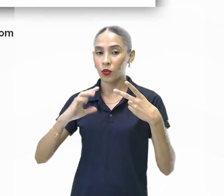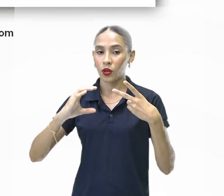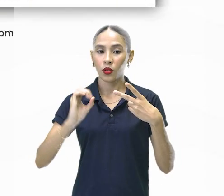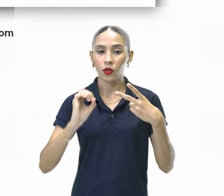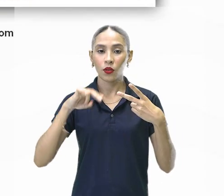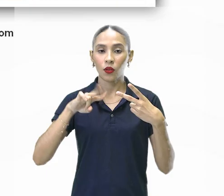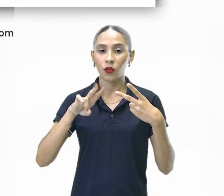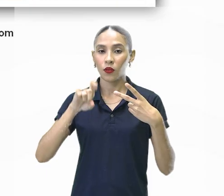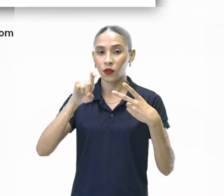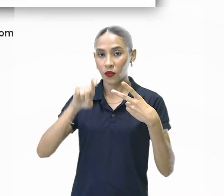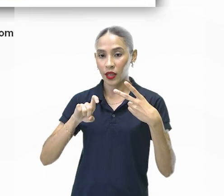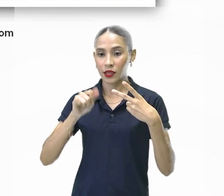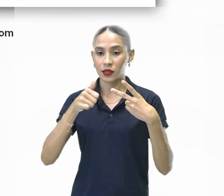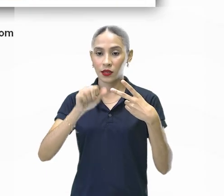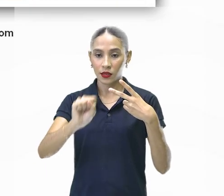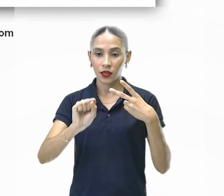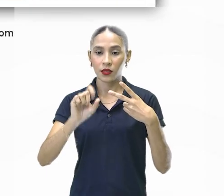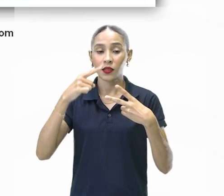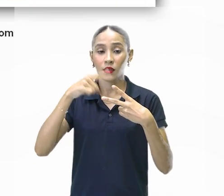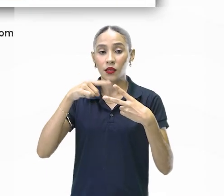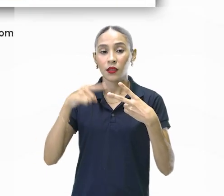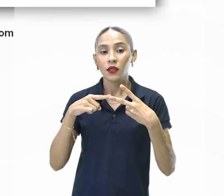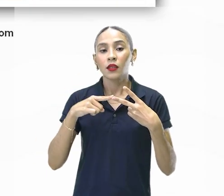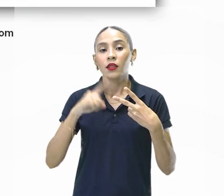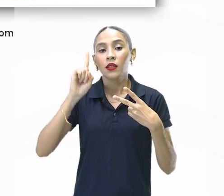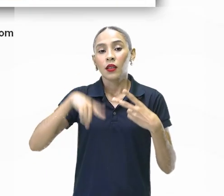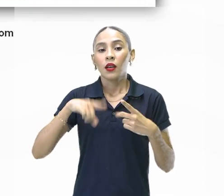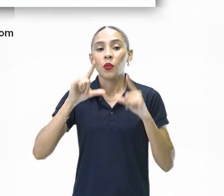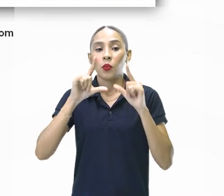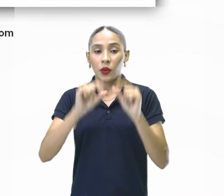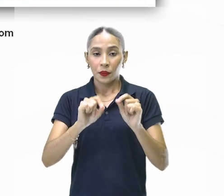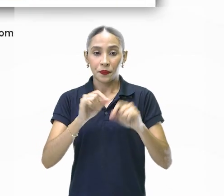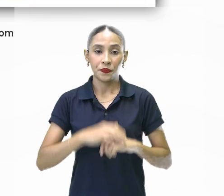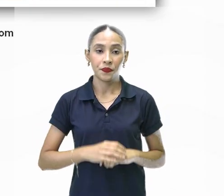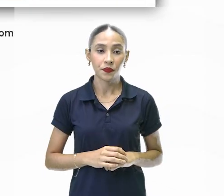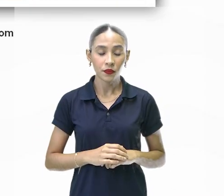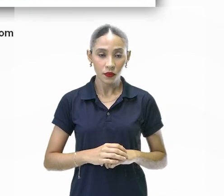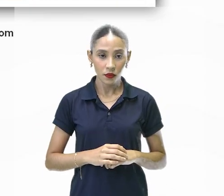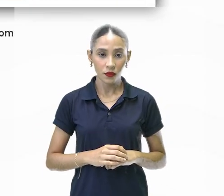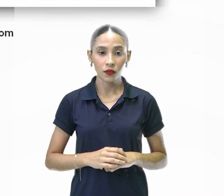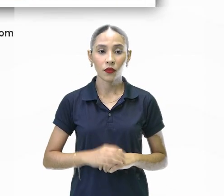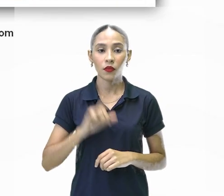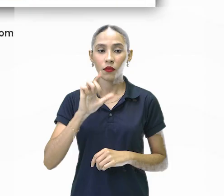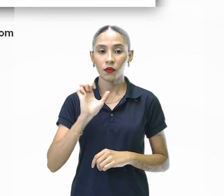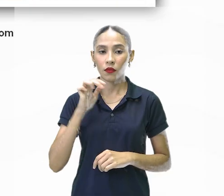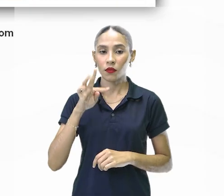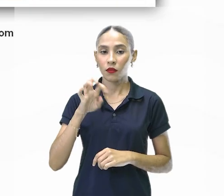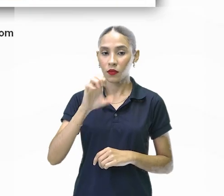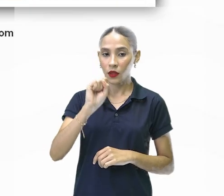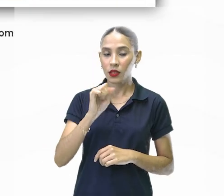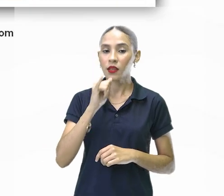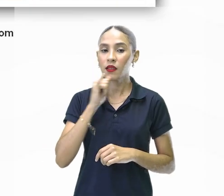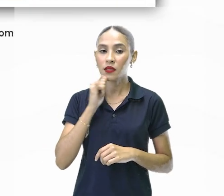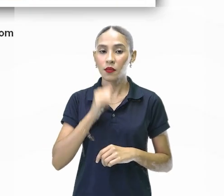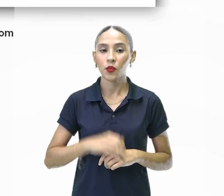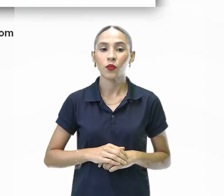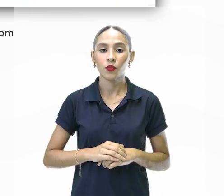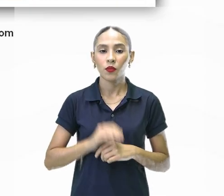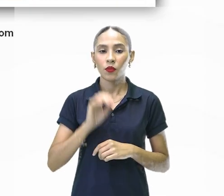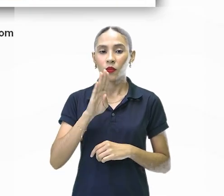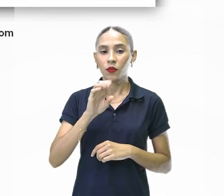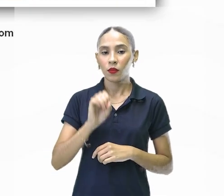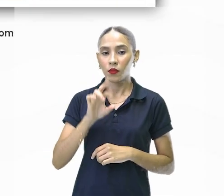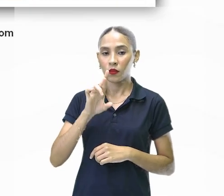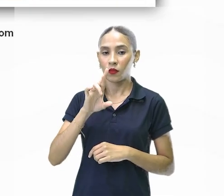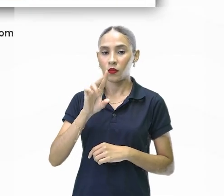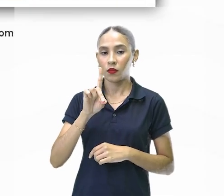de convexas, que são, respectivamente, lentes de bordas